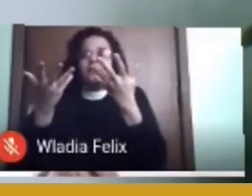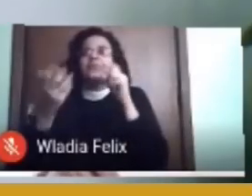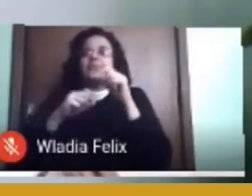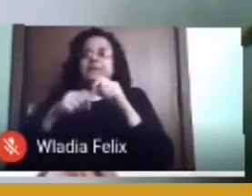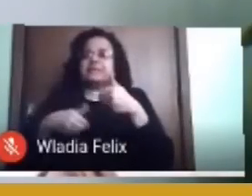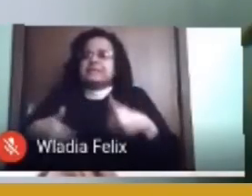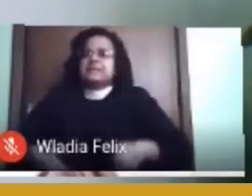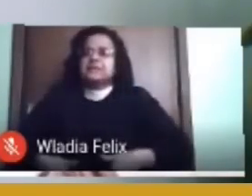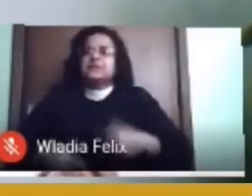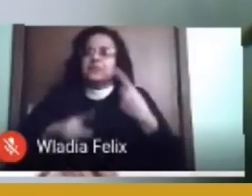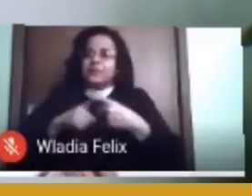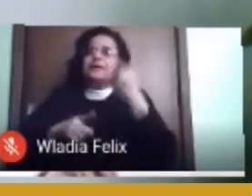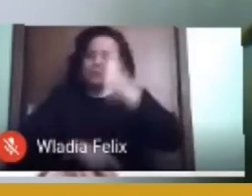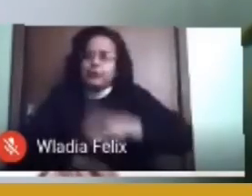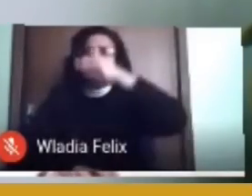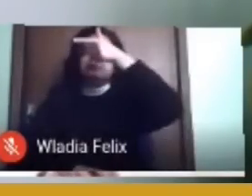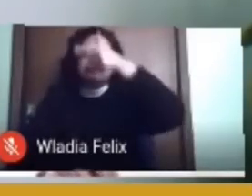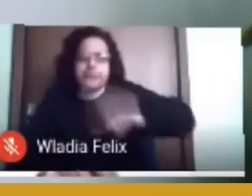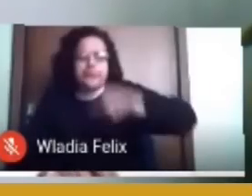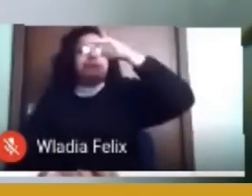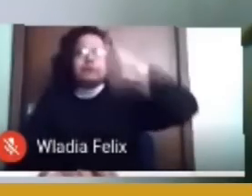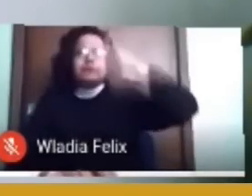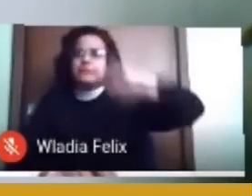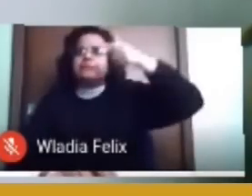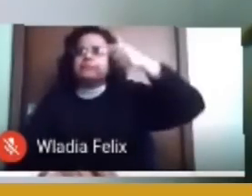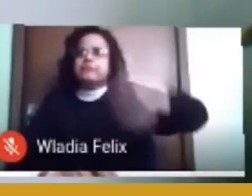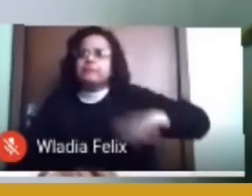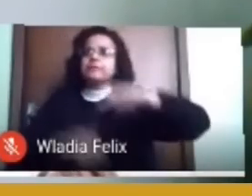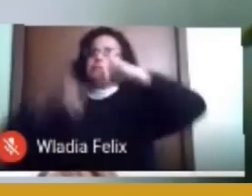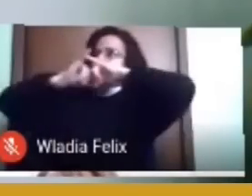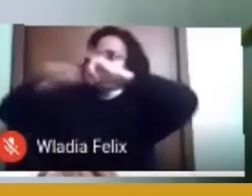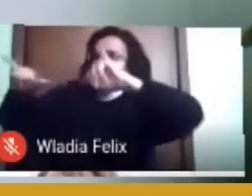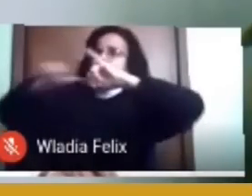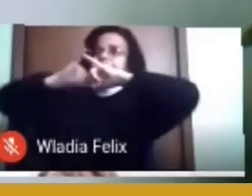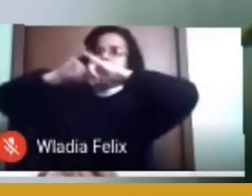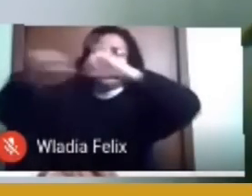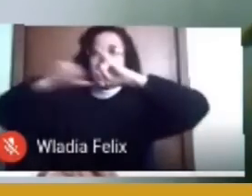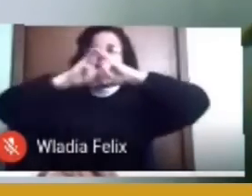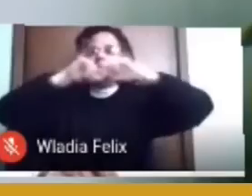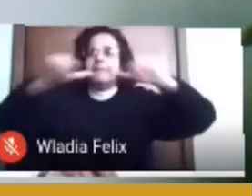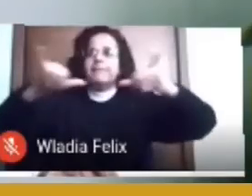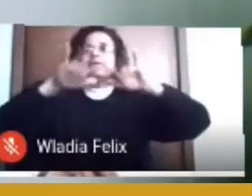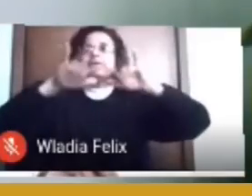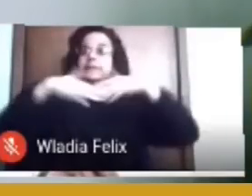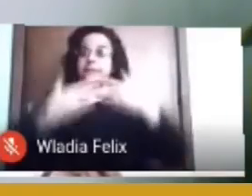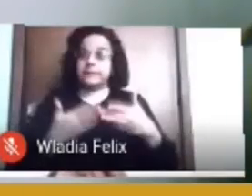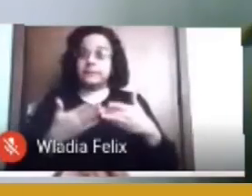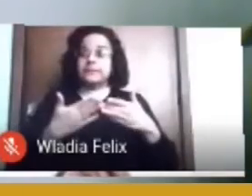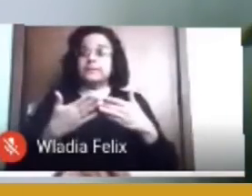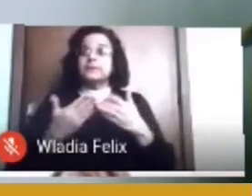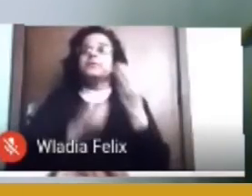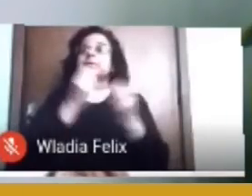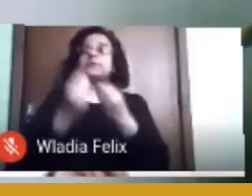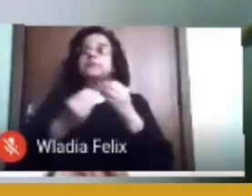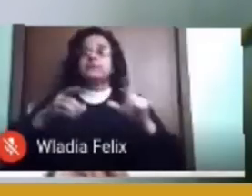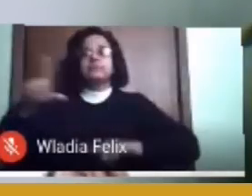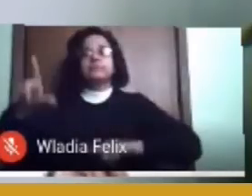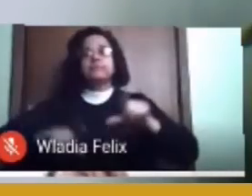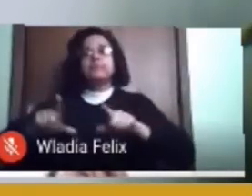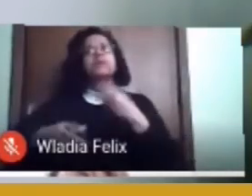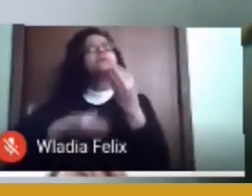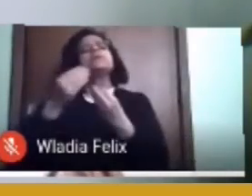vezes. Então, assim, um fluxo de trabalho, né? Então, como a gente pode estar auxiliando esse entendimento dessas violências para as